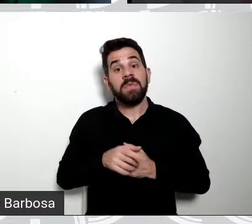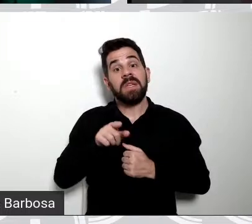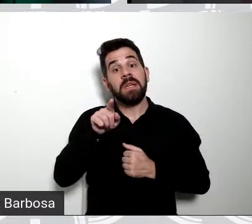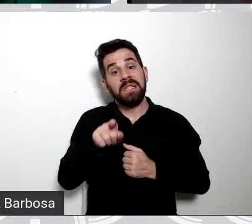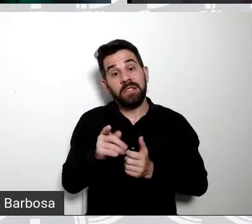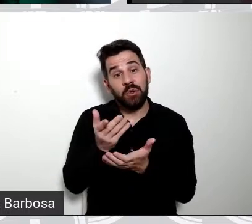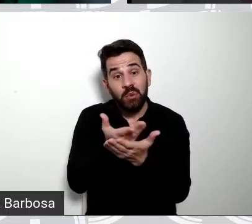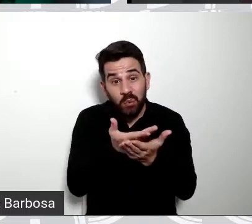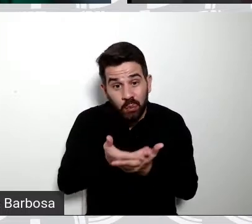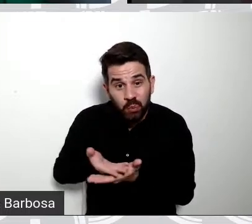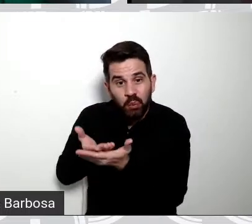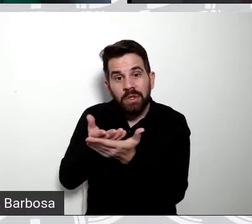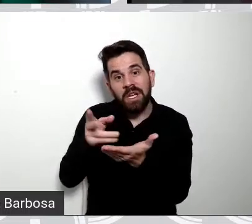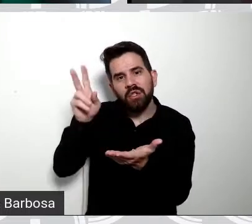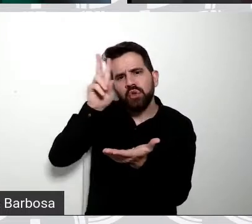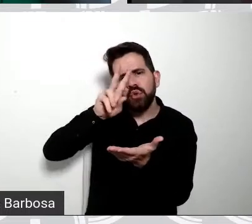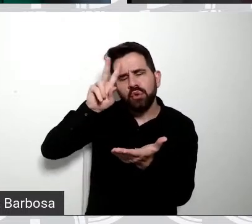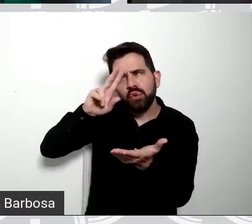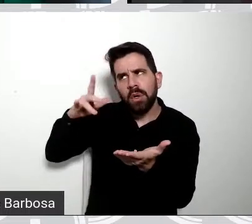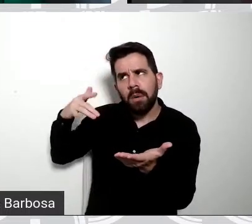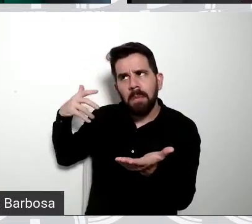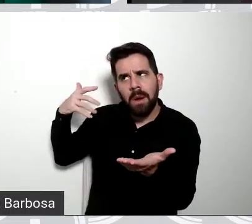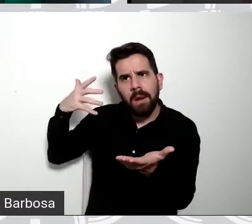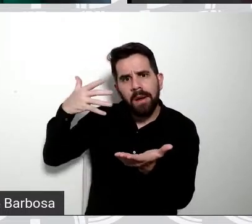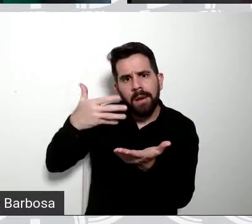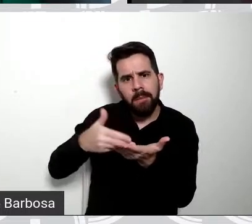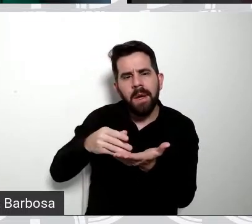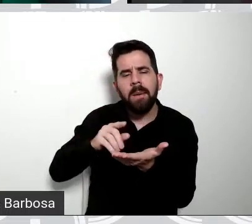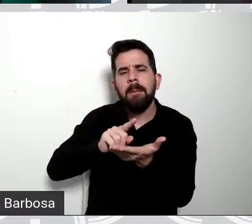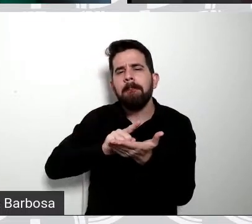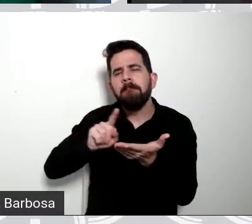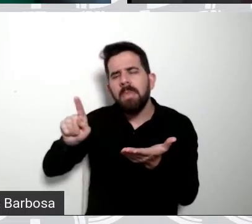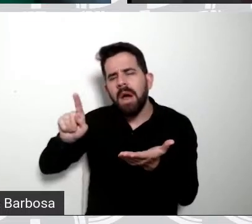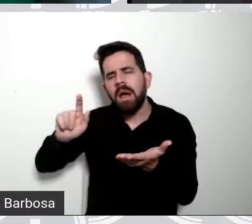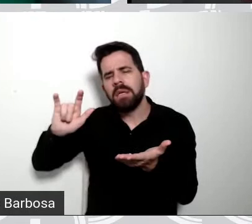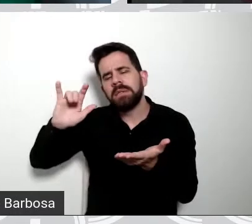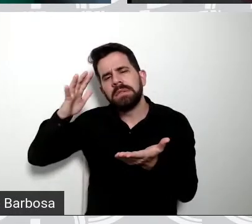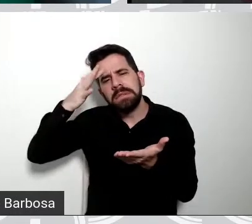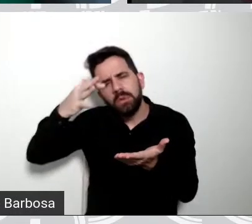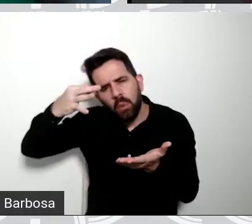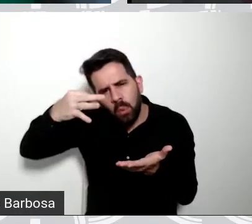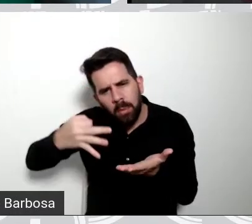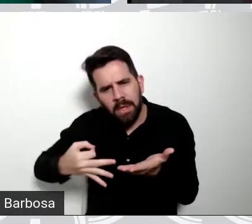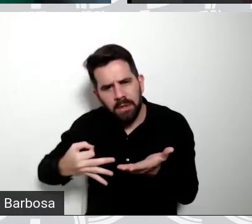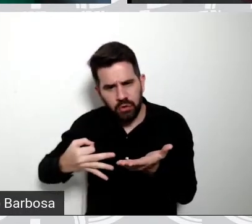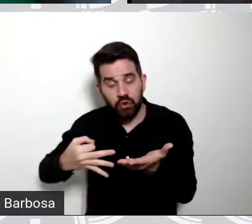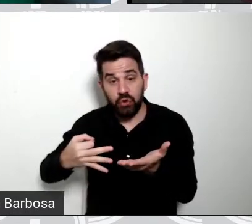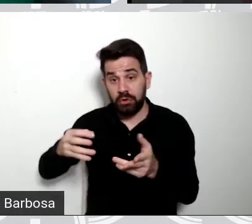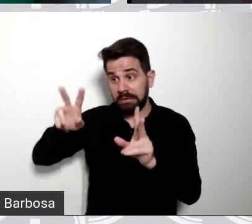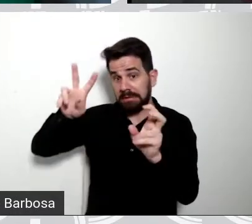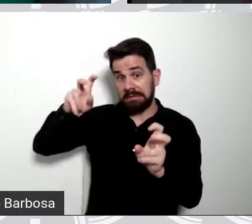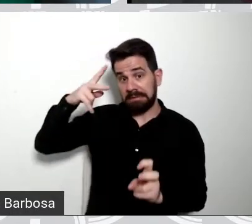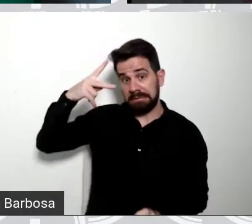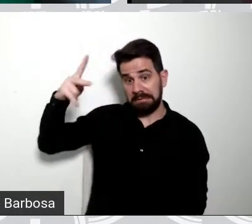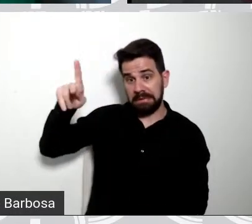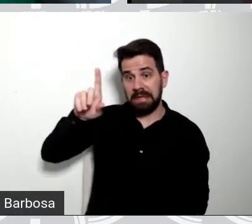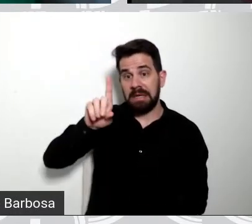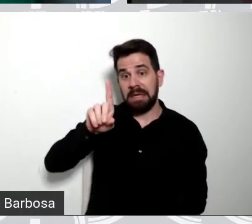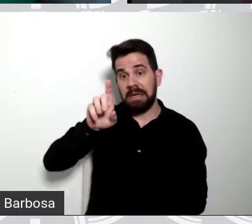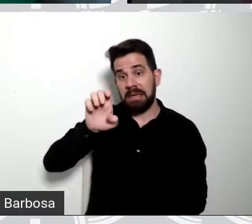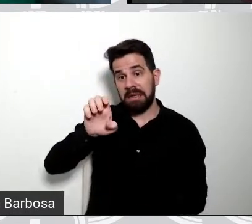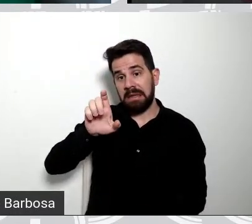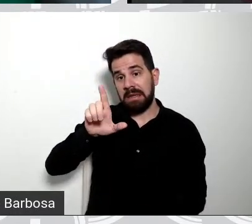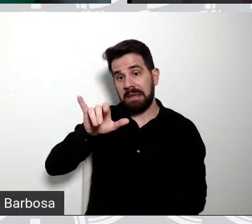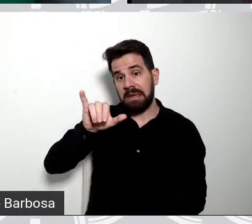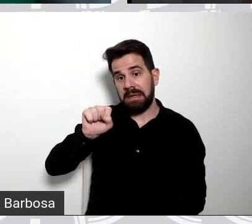história bem compreendida na expressão de Delille é, abre aspas, o estudo das causas